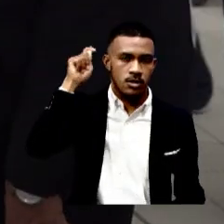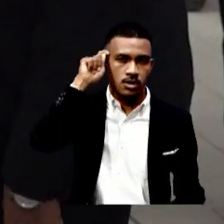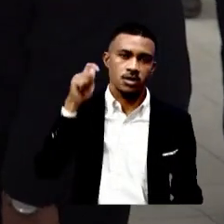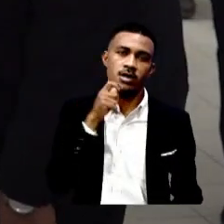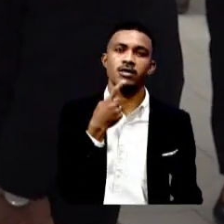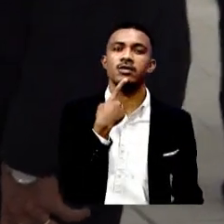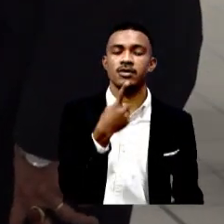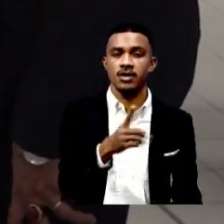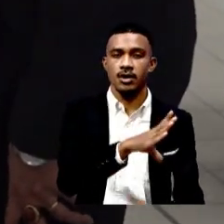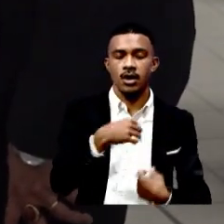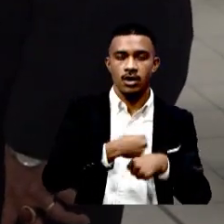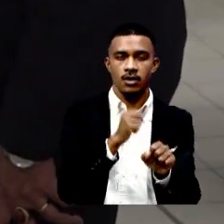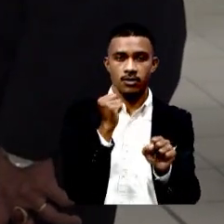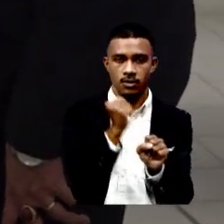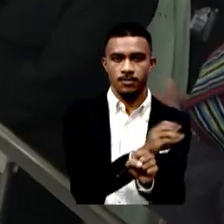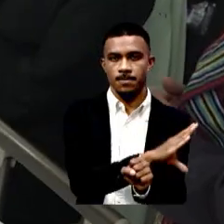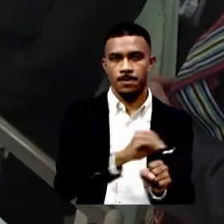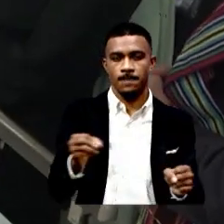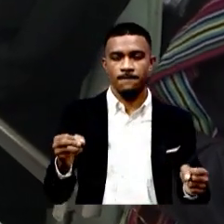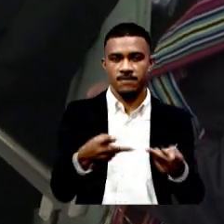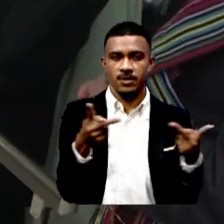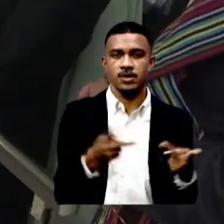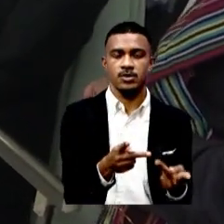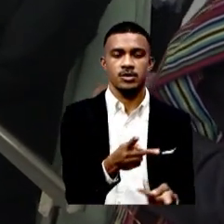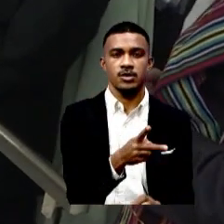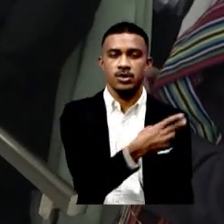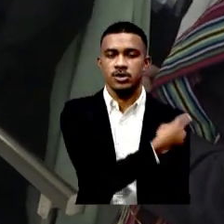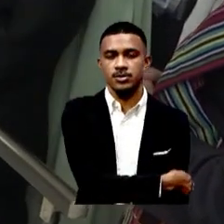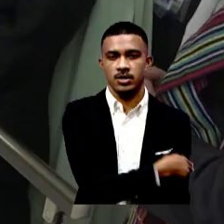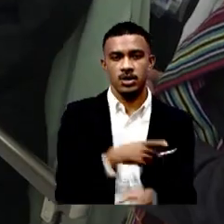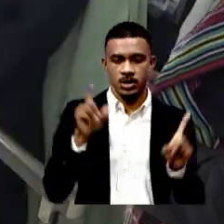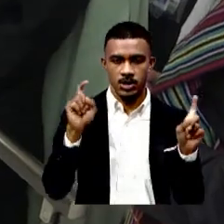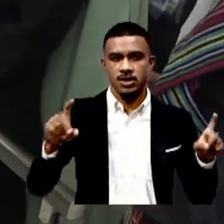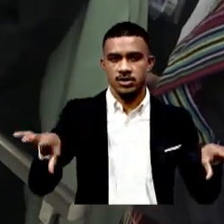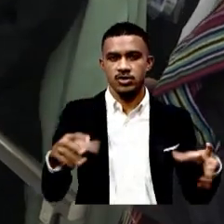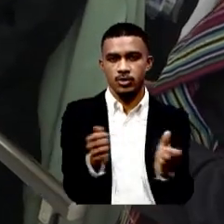qualidade do hospital Sira, precisa reforçar serviço parceria ao parceiro